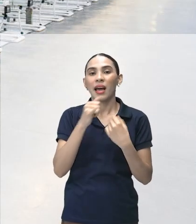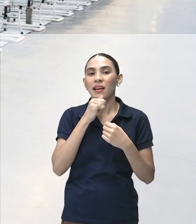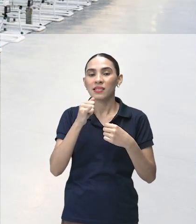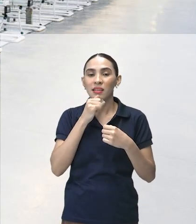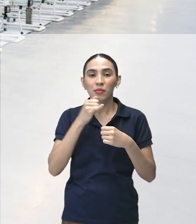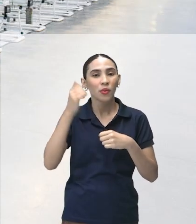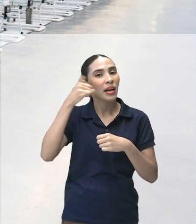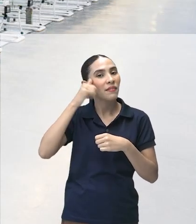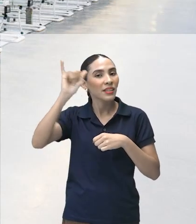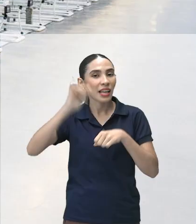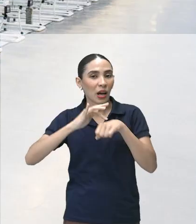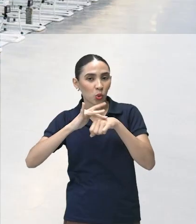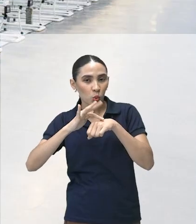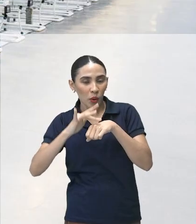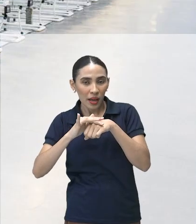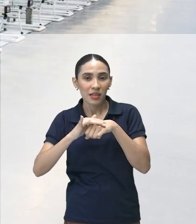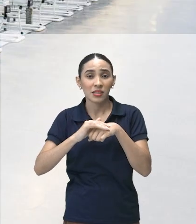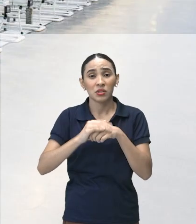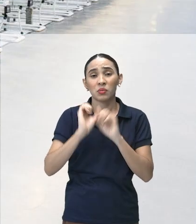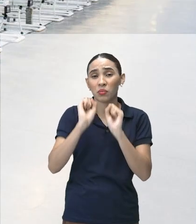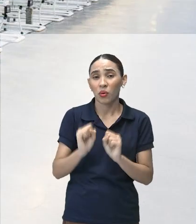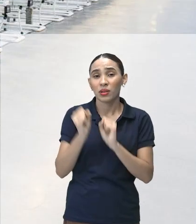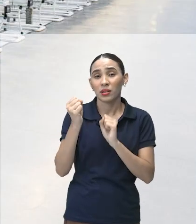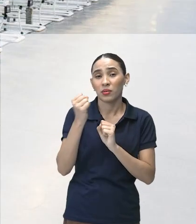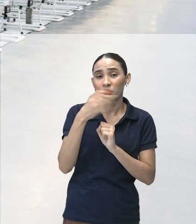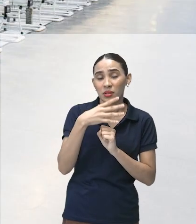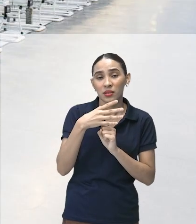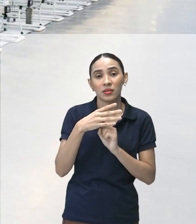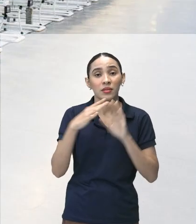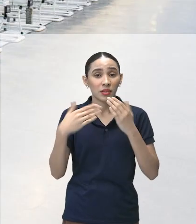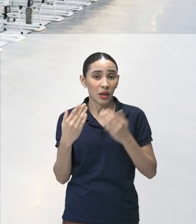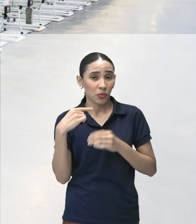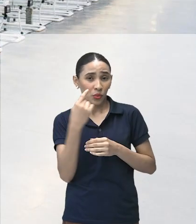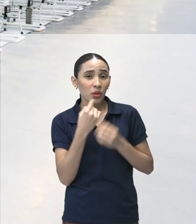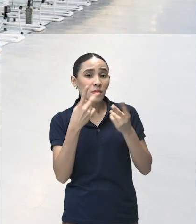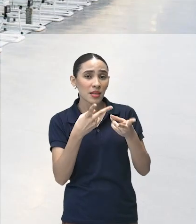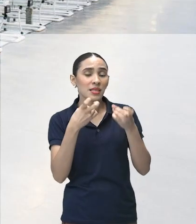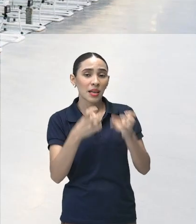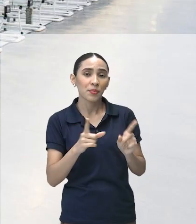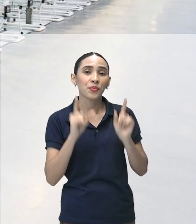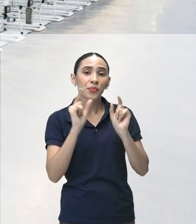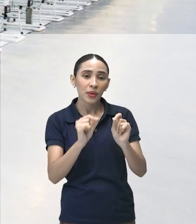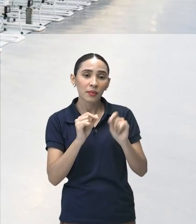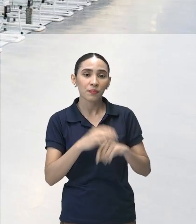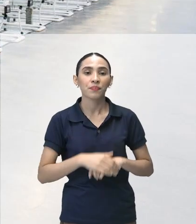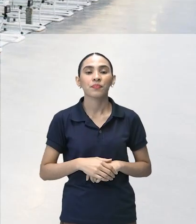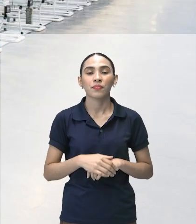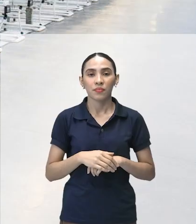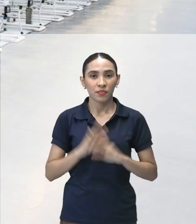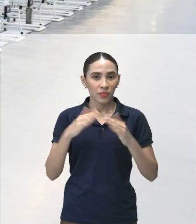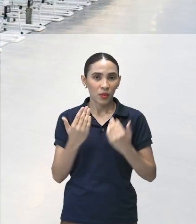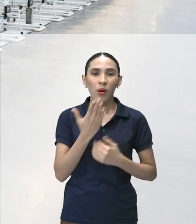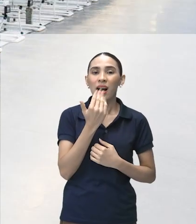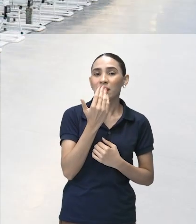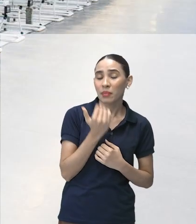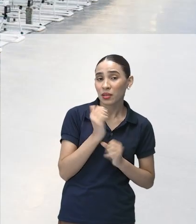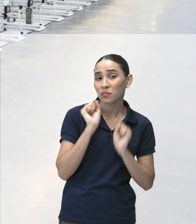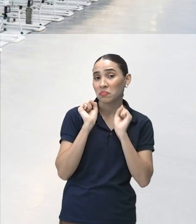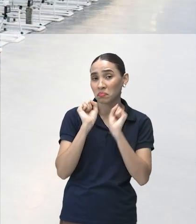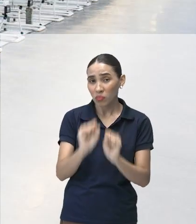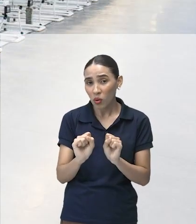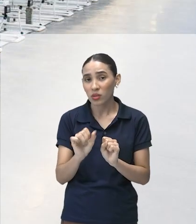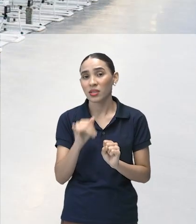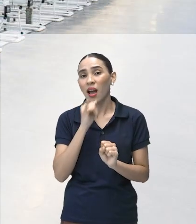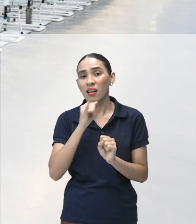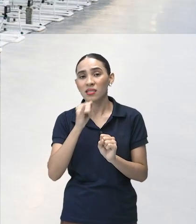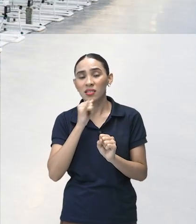e a doenças que poderiam surgir, né? De um modo, a gente observa que um determinado alimento pode estar